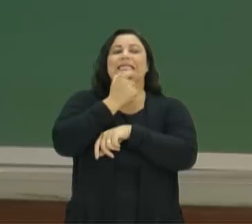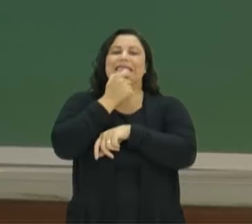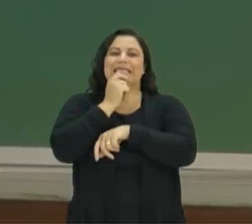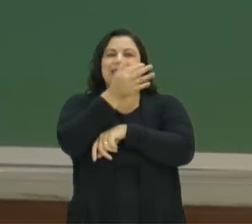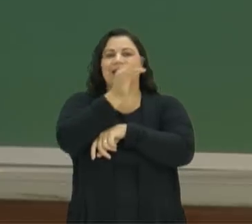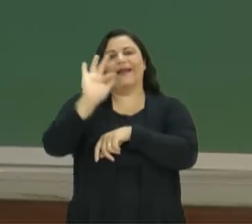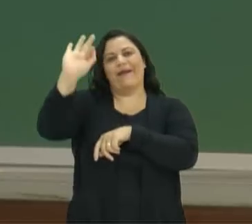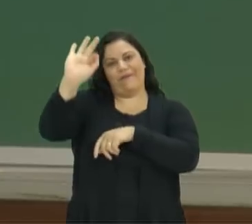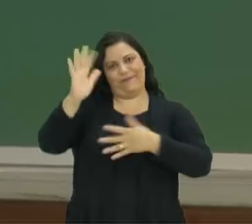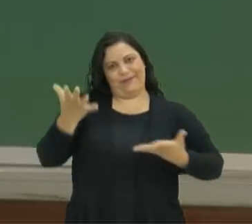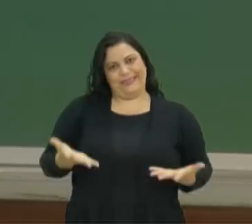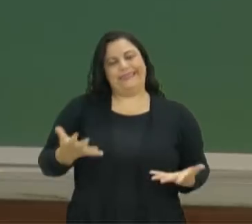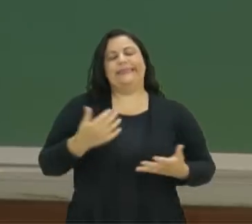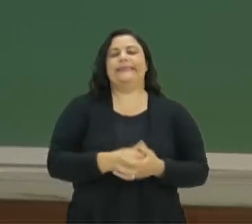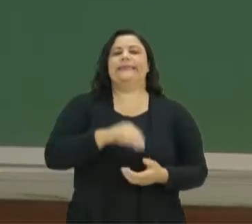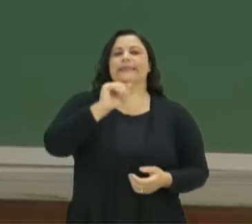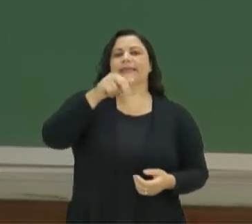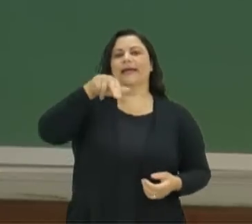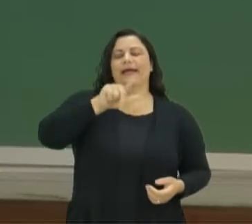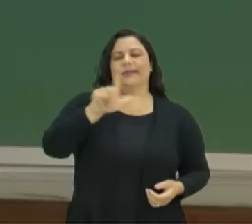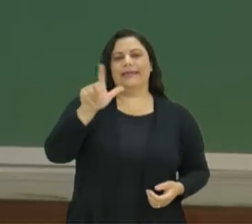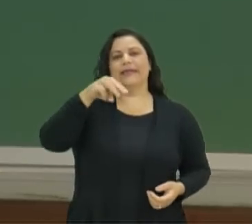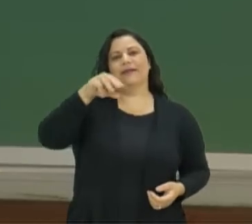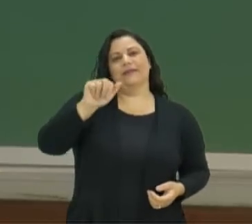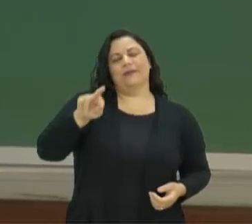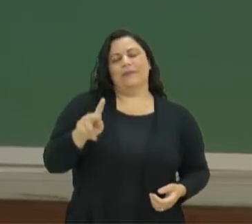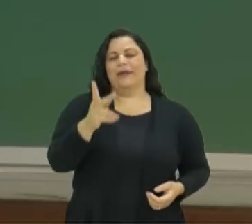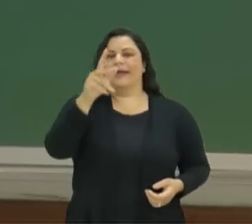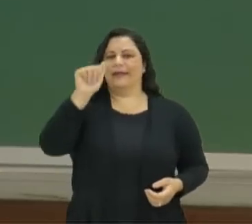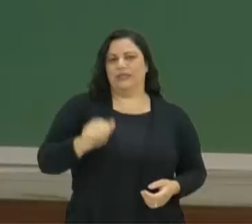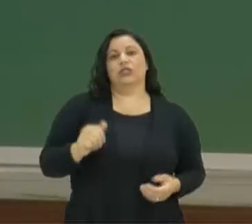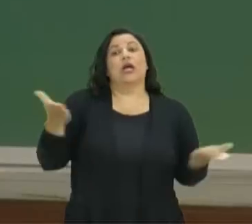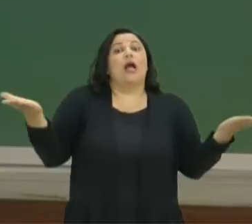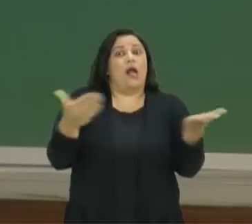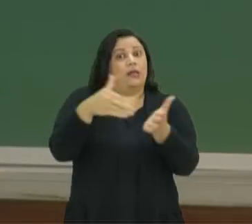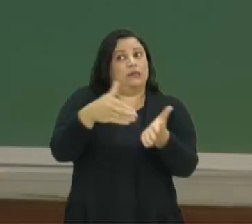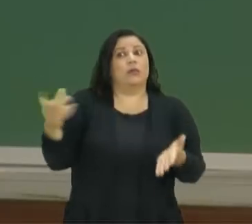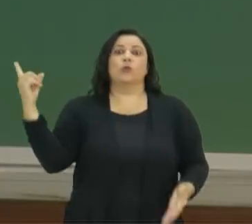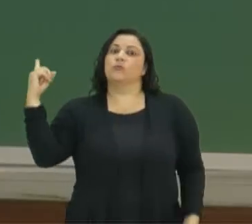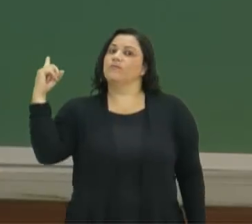Até hoje, um dos maiores desafios para os nadadores.